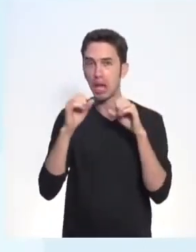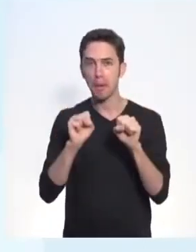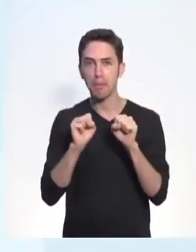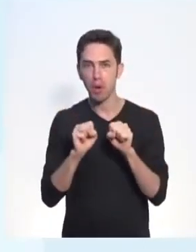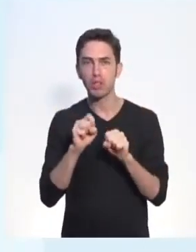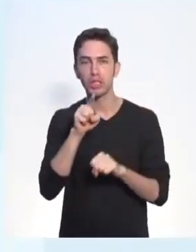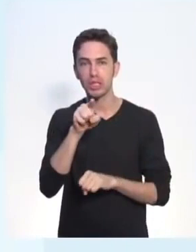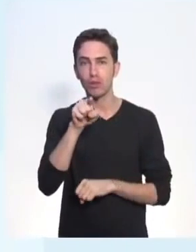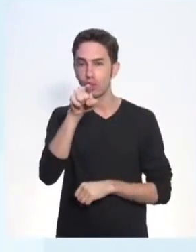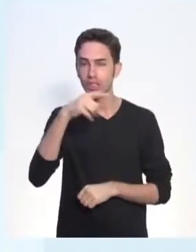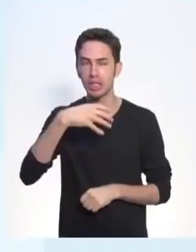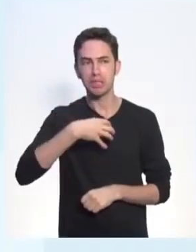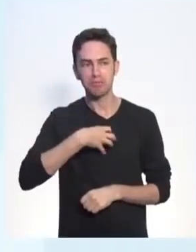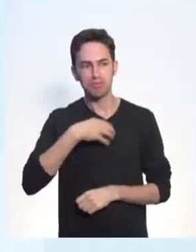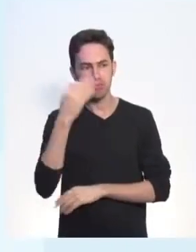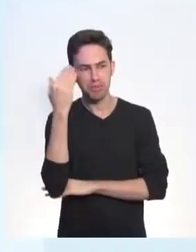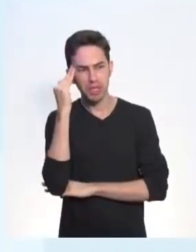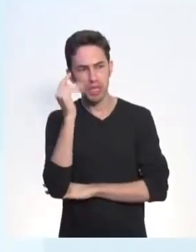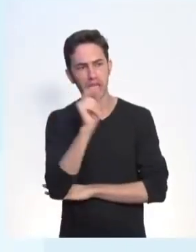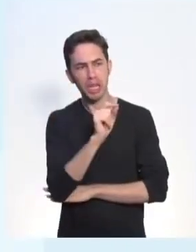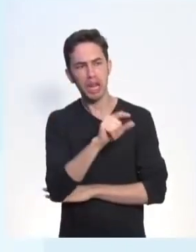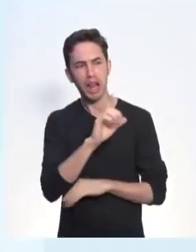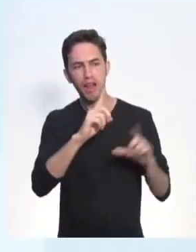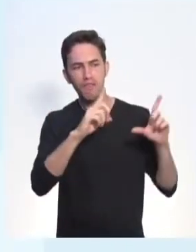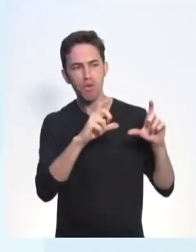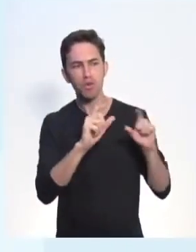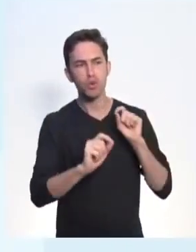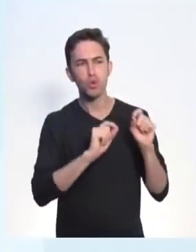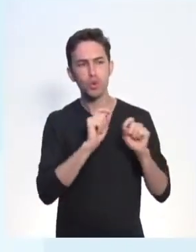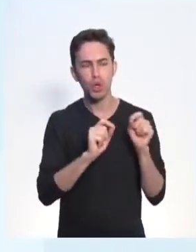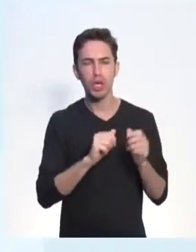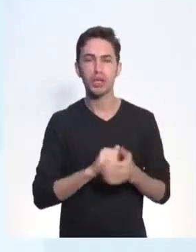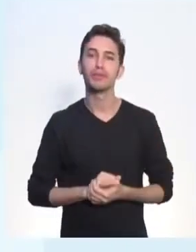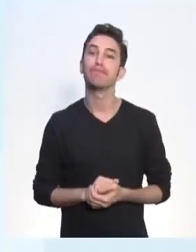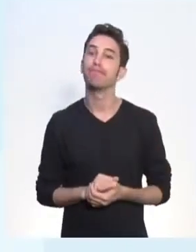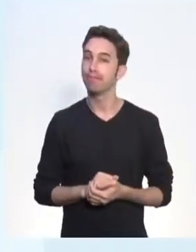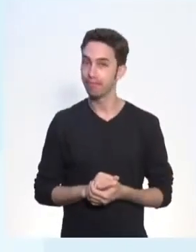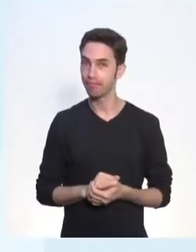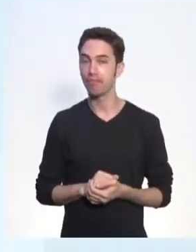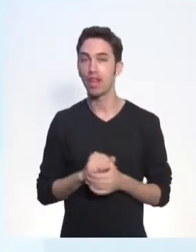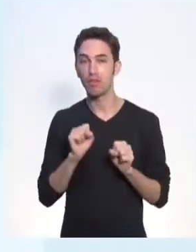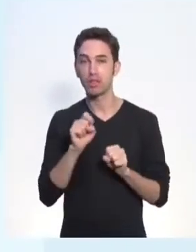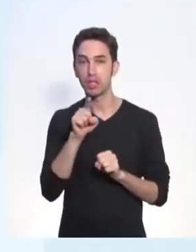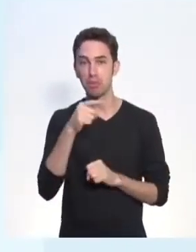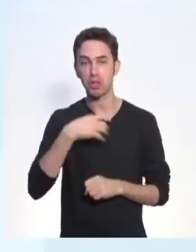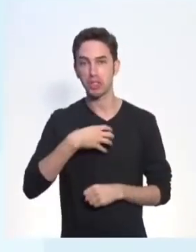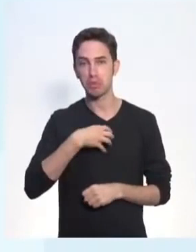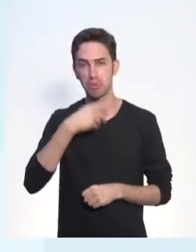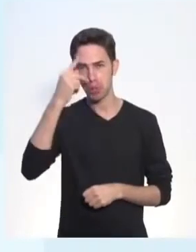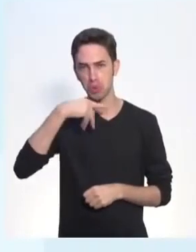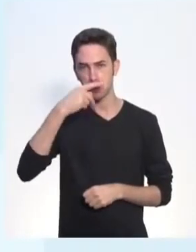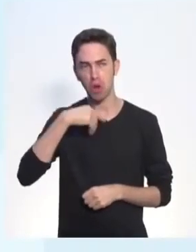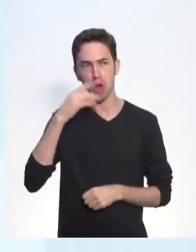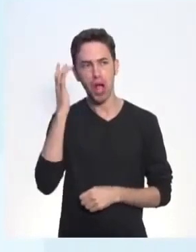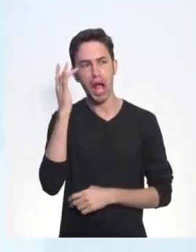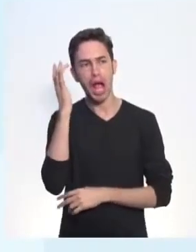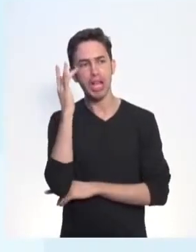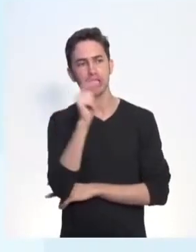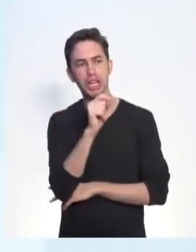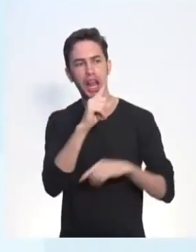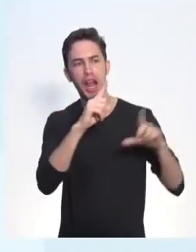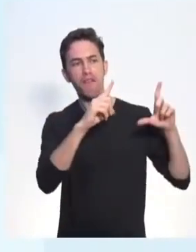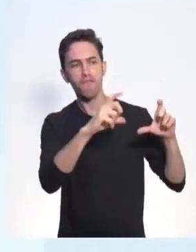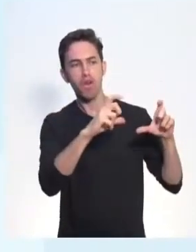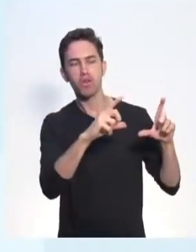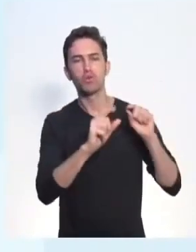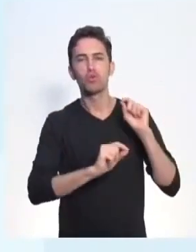uma interpretação desse fato, certo? Essa imagem pode ser interpretada sob a ótica do